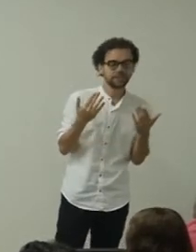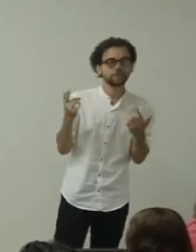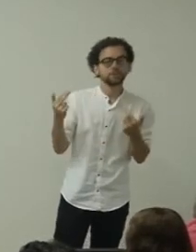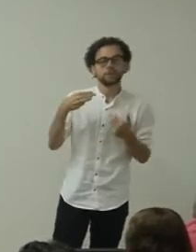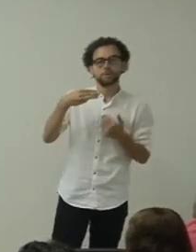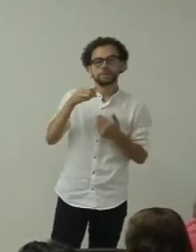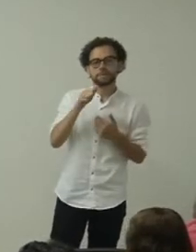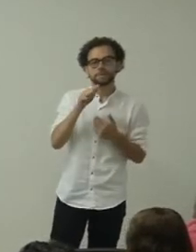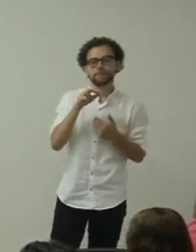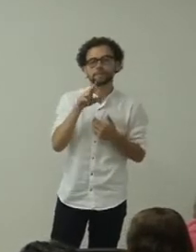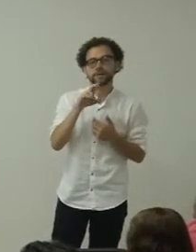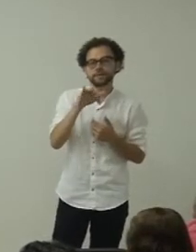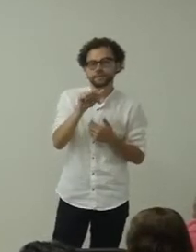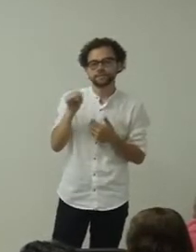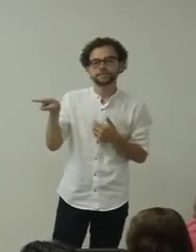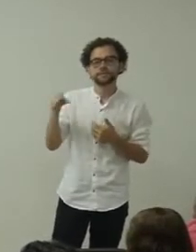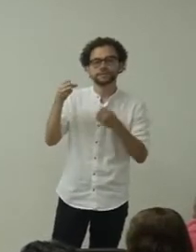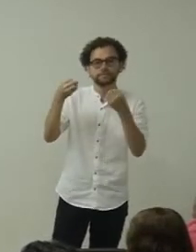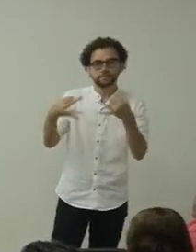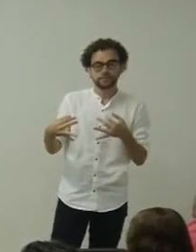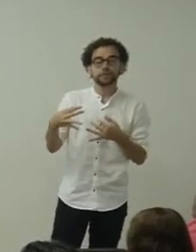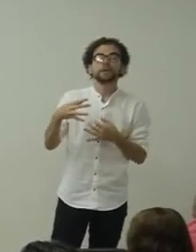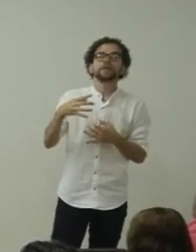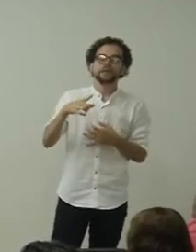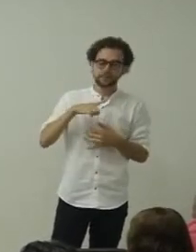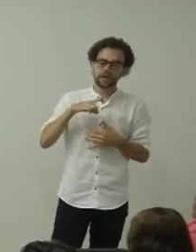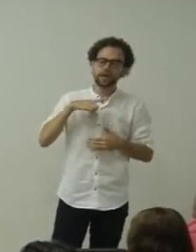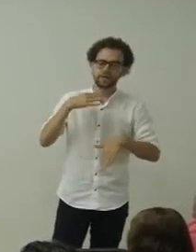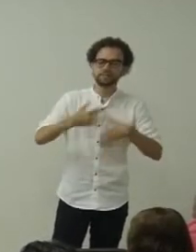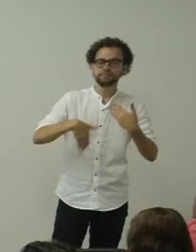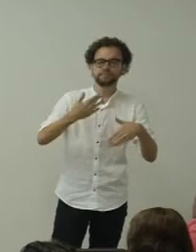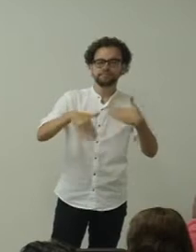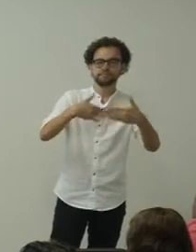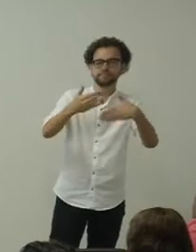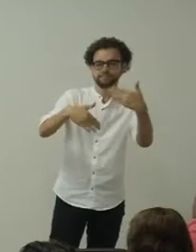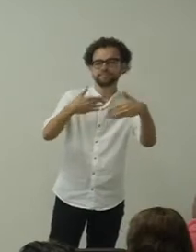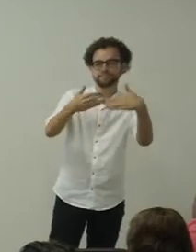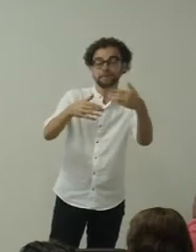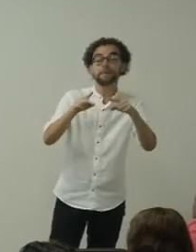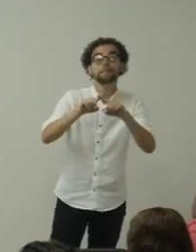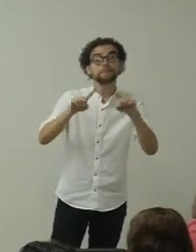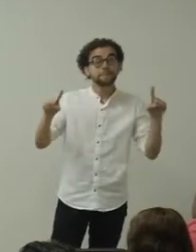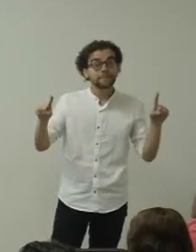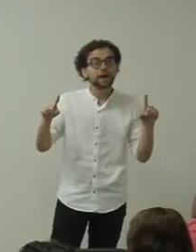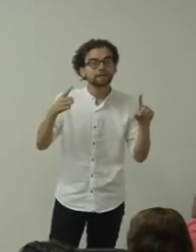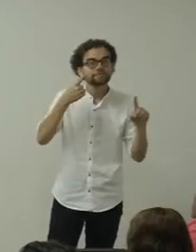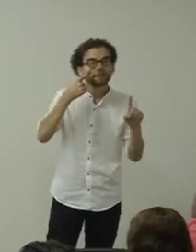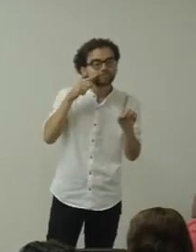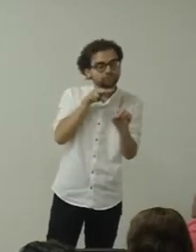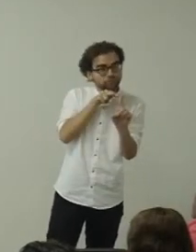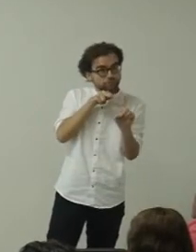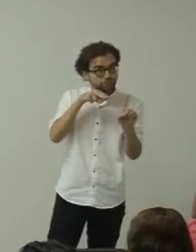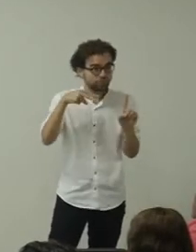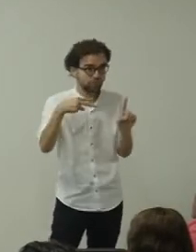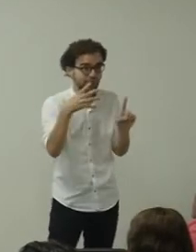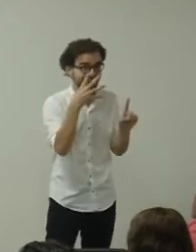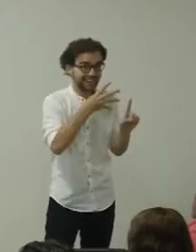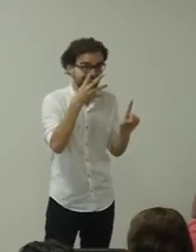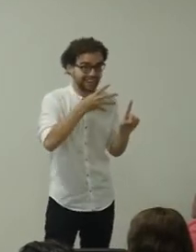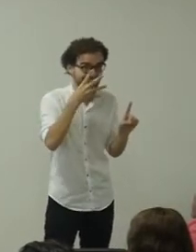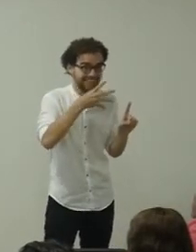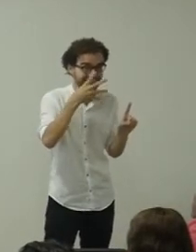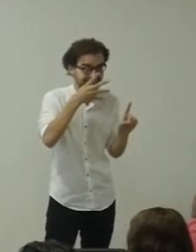a questão até é... Estamos, sim, temos avanços, mas a gente tem que trazer uma análise crítica, como elas trouxeram, sobre